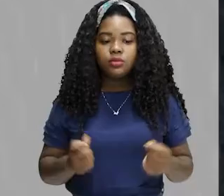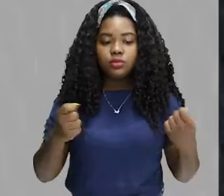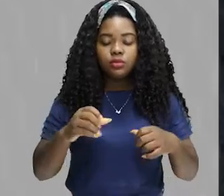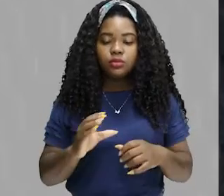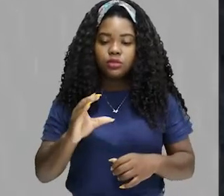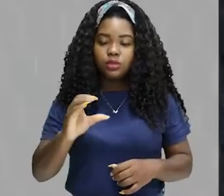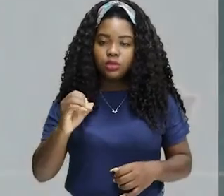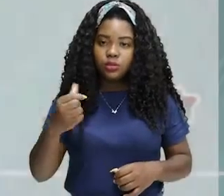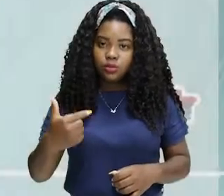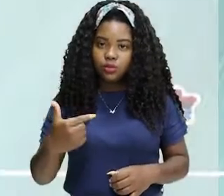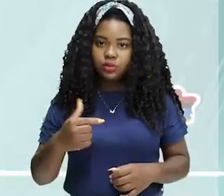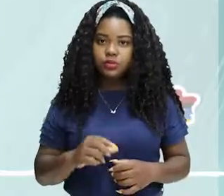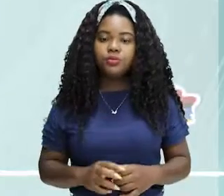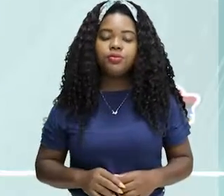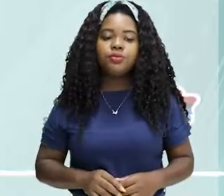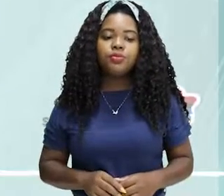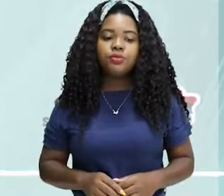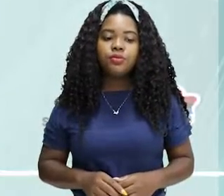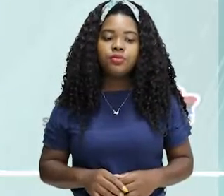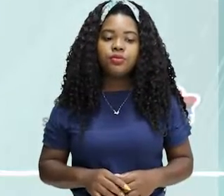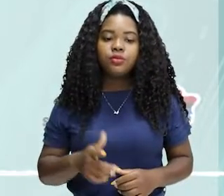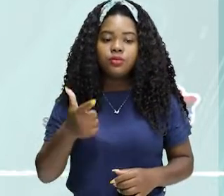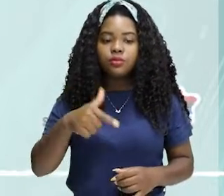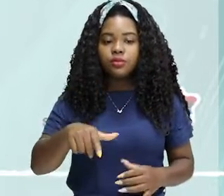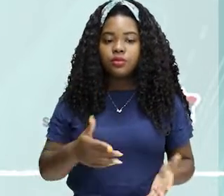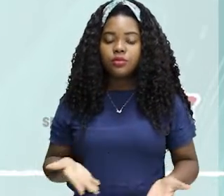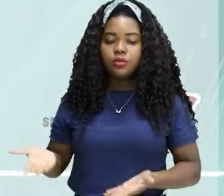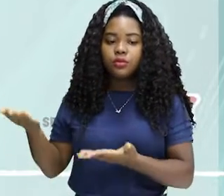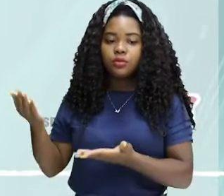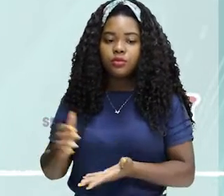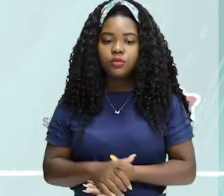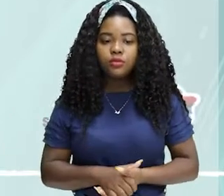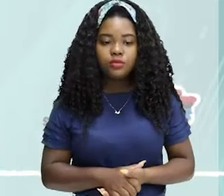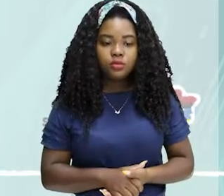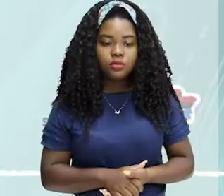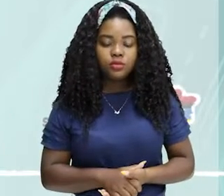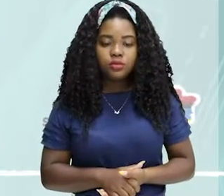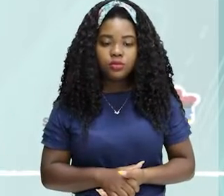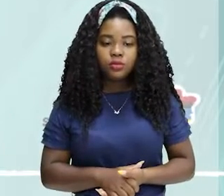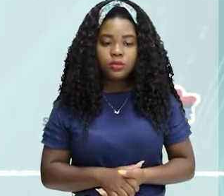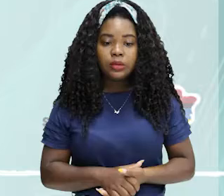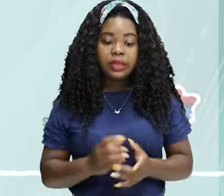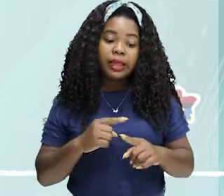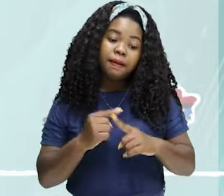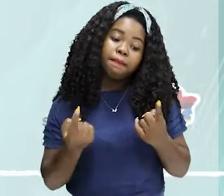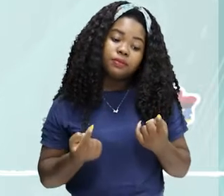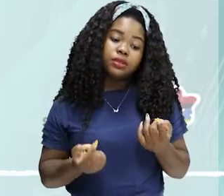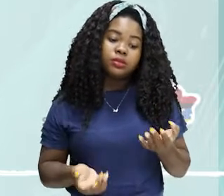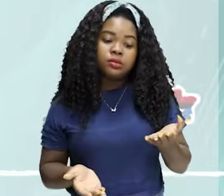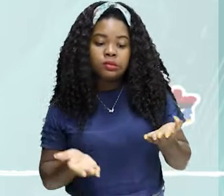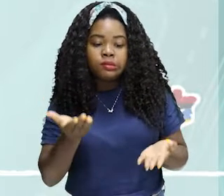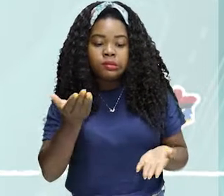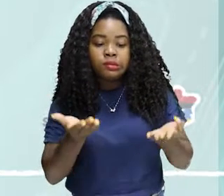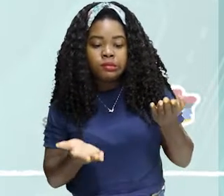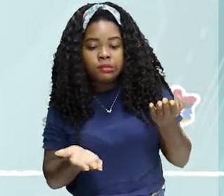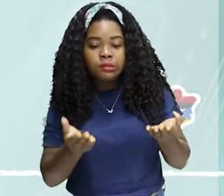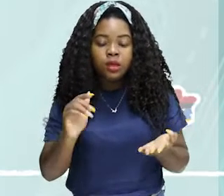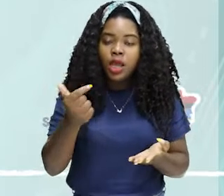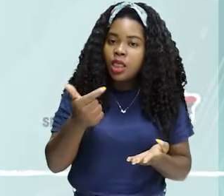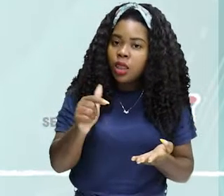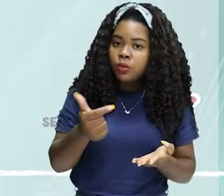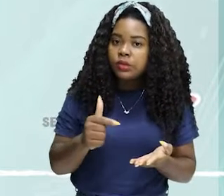de carbono. Quando a reação não está balanceada, né, devemos determinar